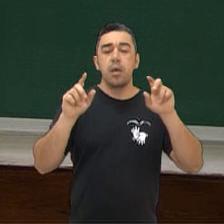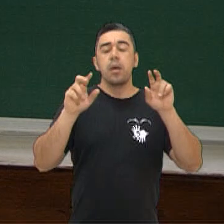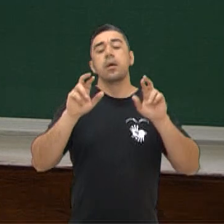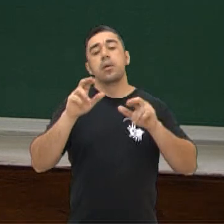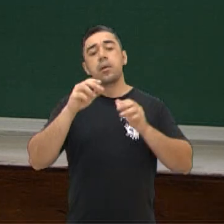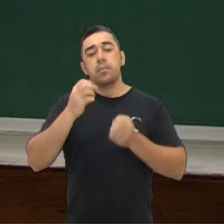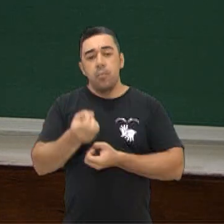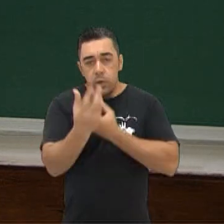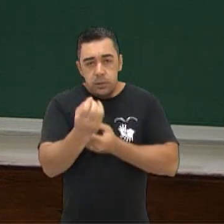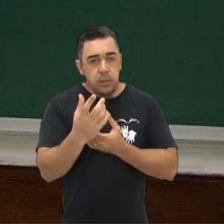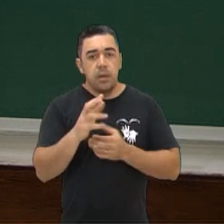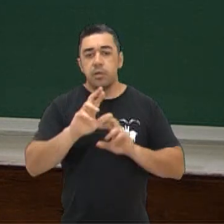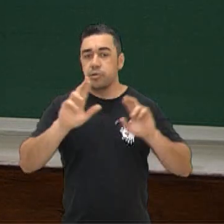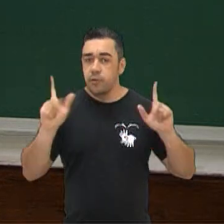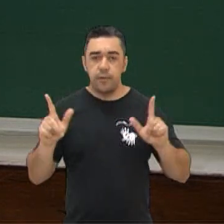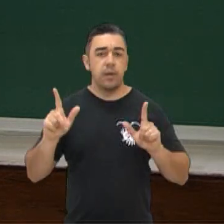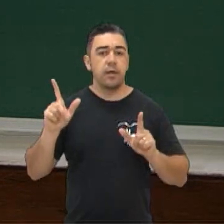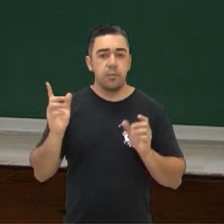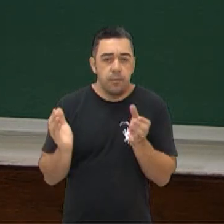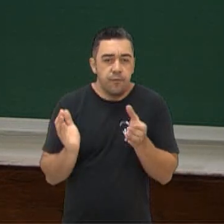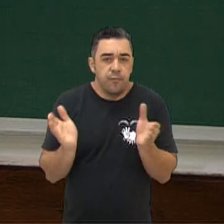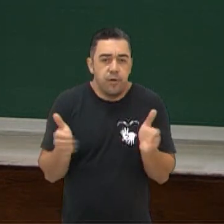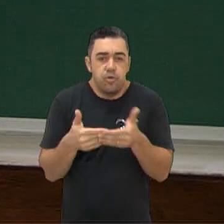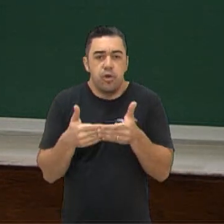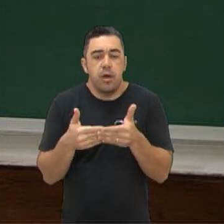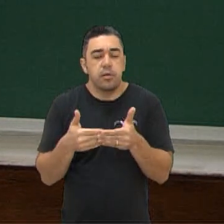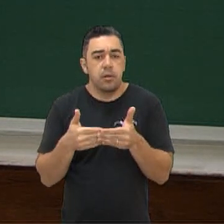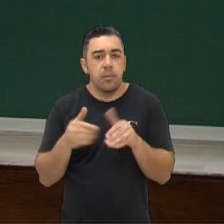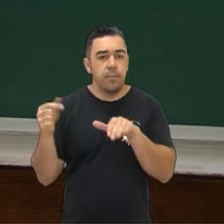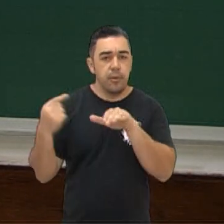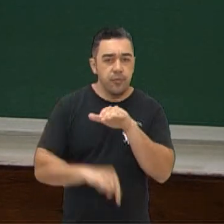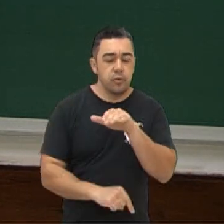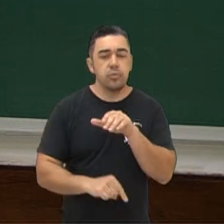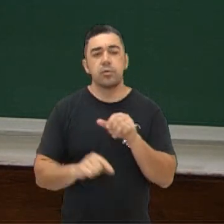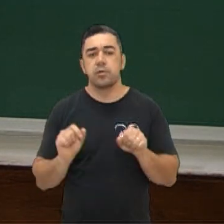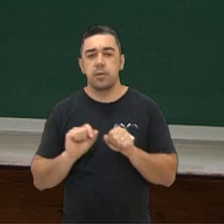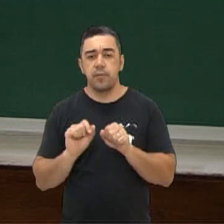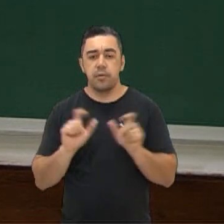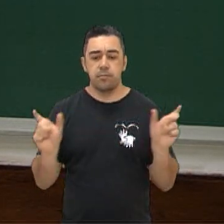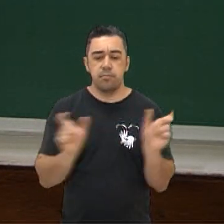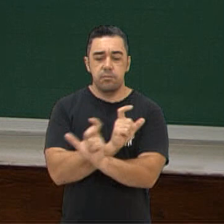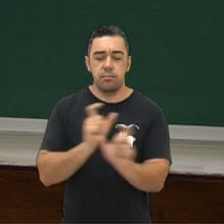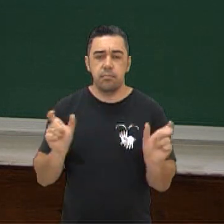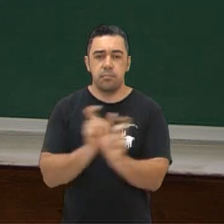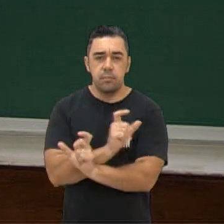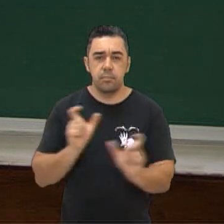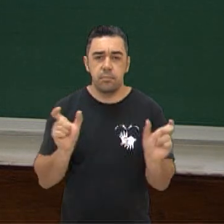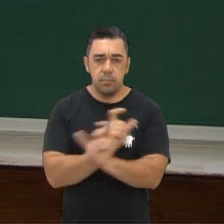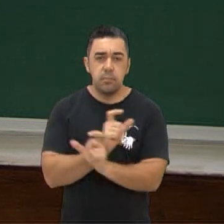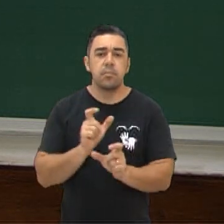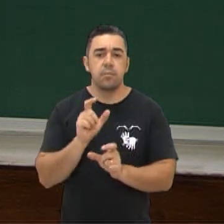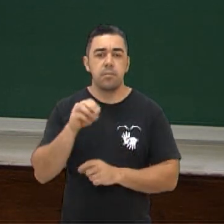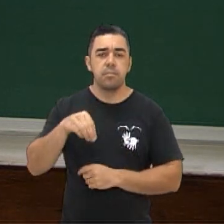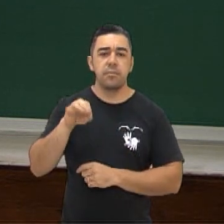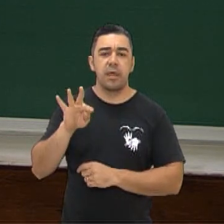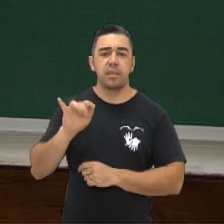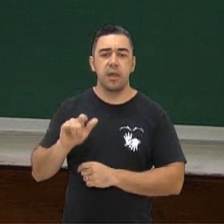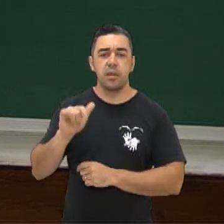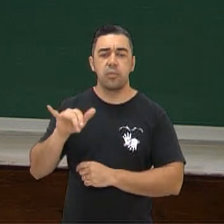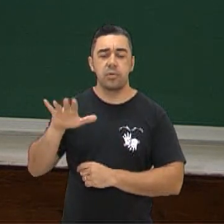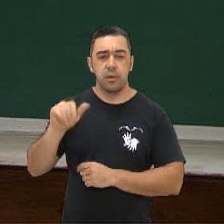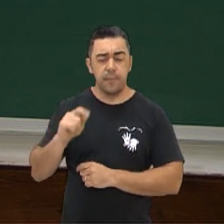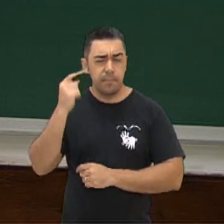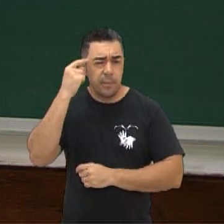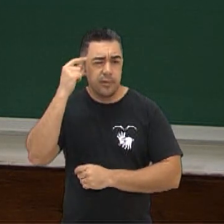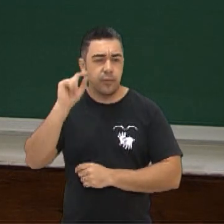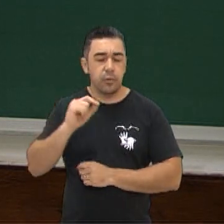antilírica, por incrível que pareça, uma poesia profundamente metalinguística, que cuidava do próprio fazer poético, repensava o que é